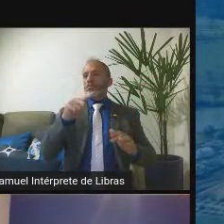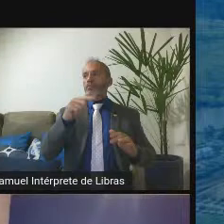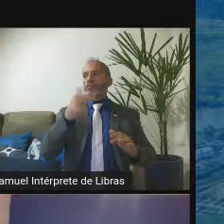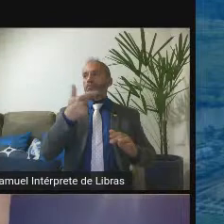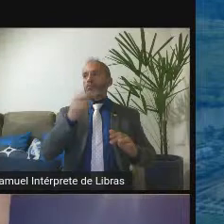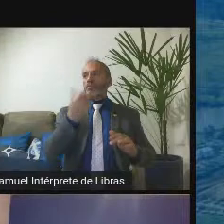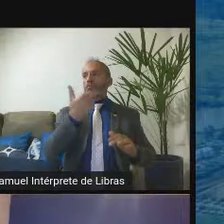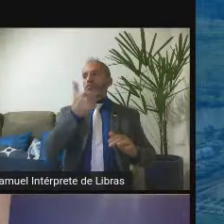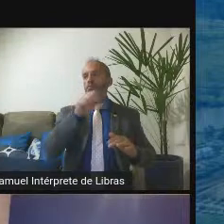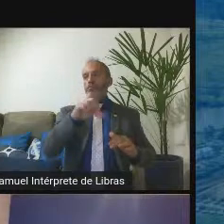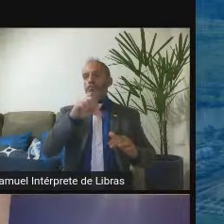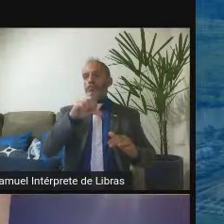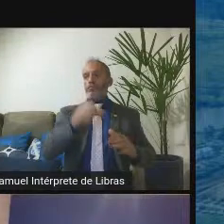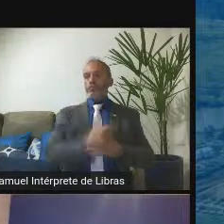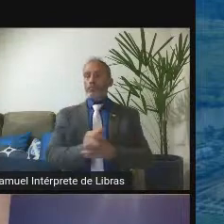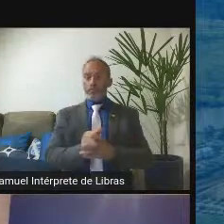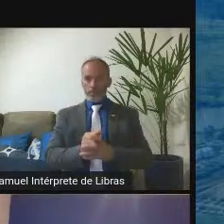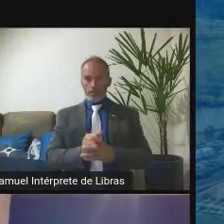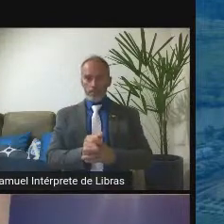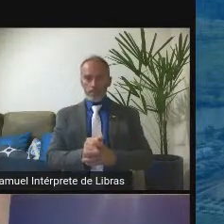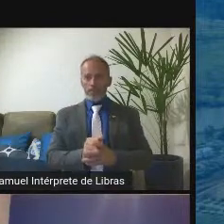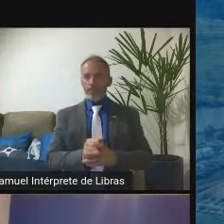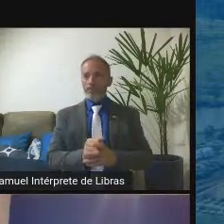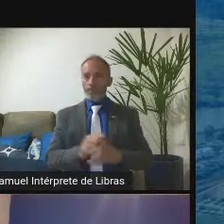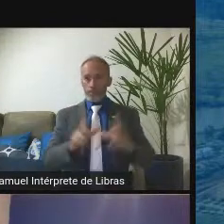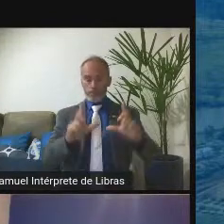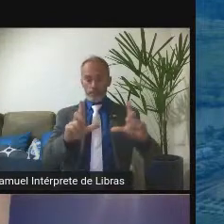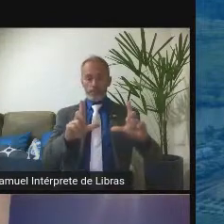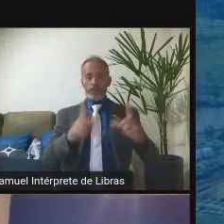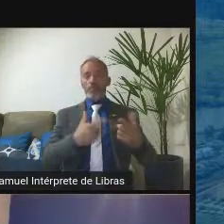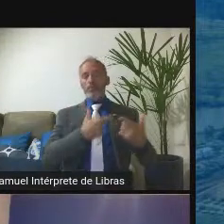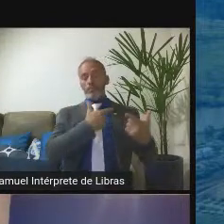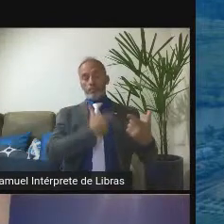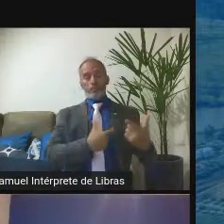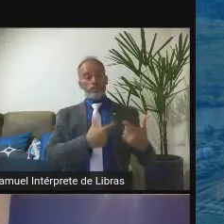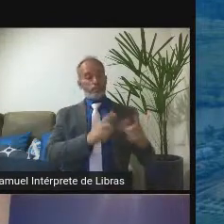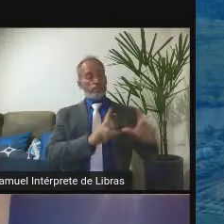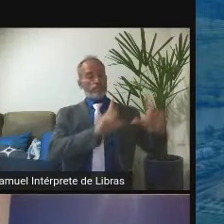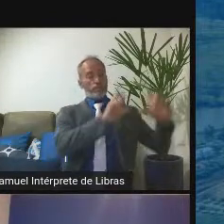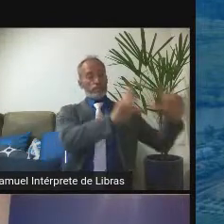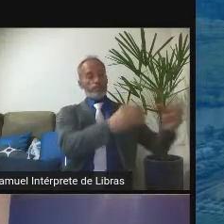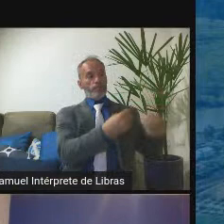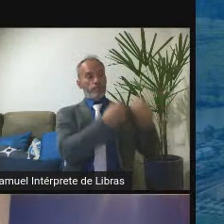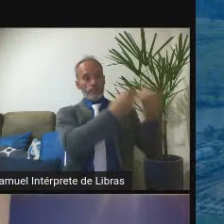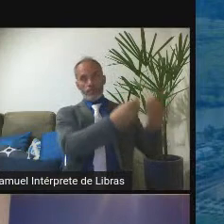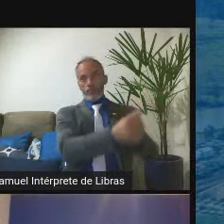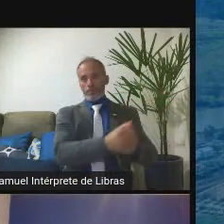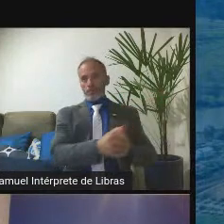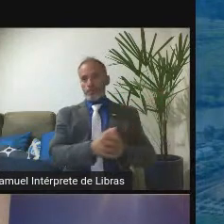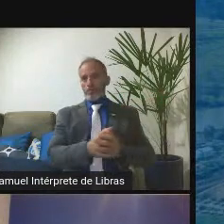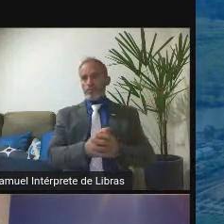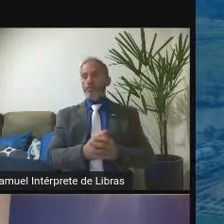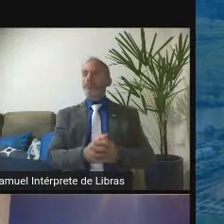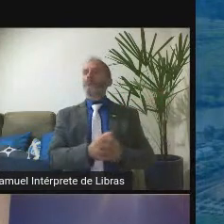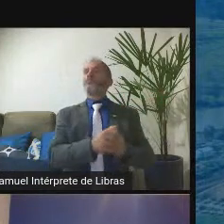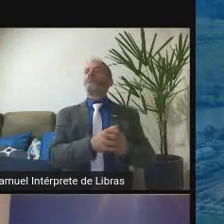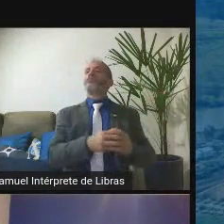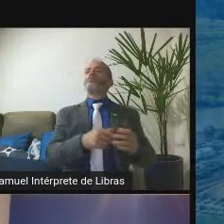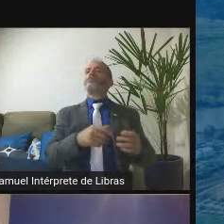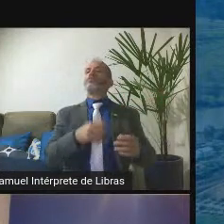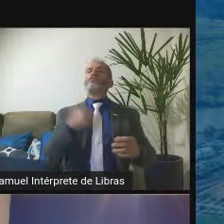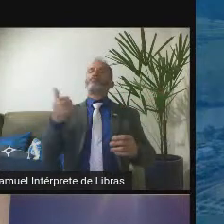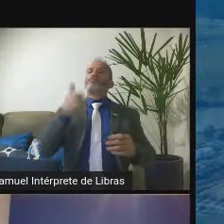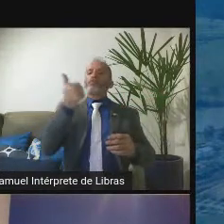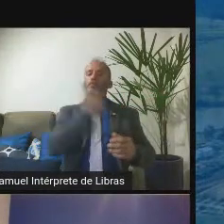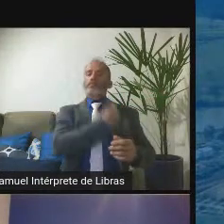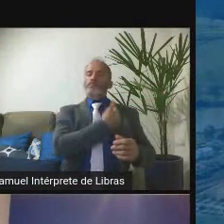372-2019. O vencedor será agraciado com a medalha da Universidade Federal de Lavras e com o certificado de mérito